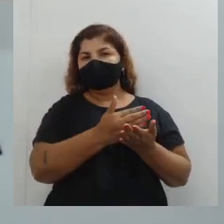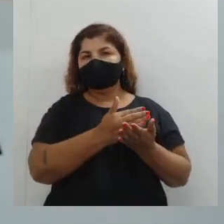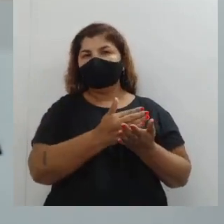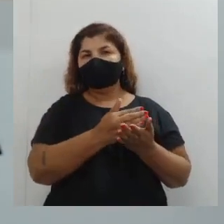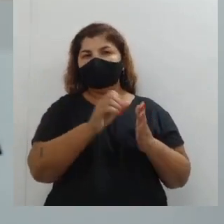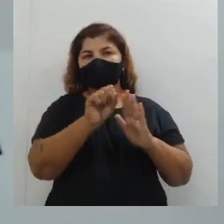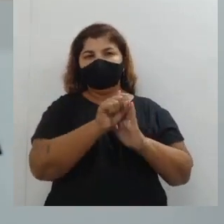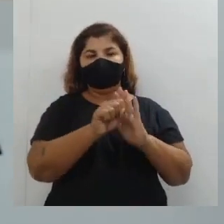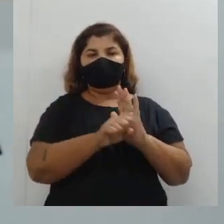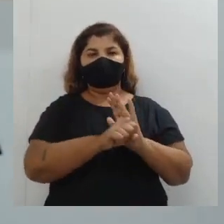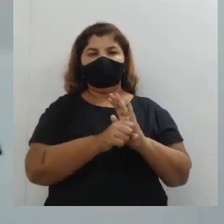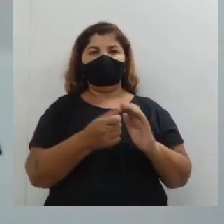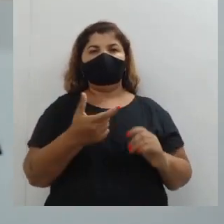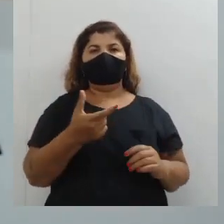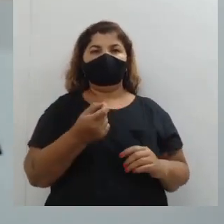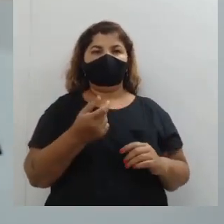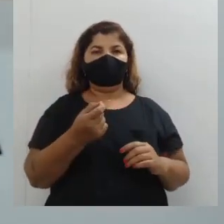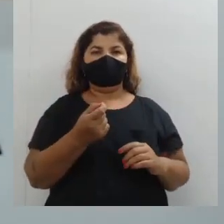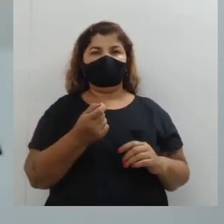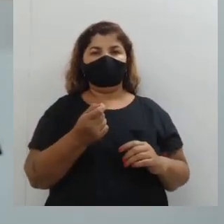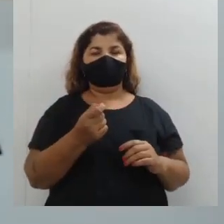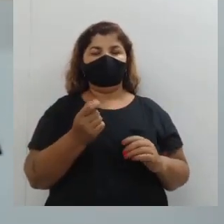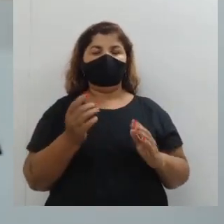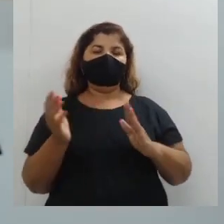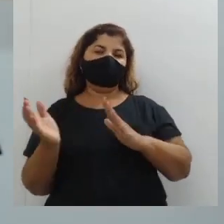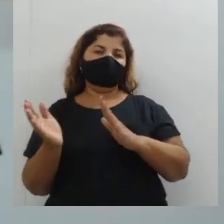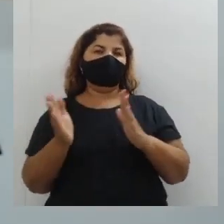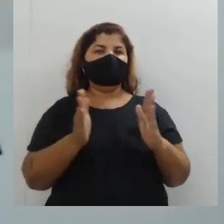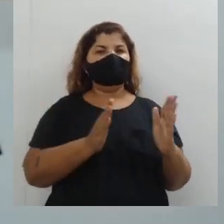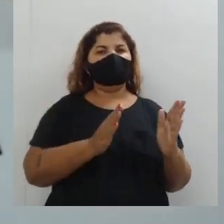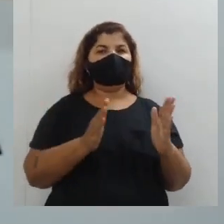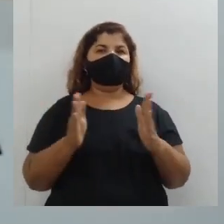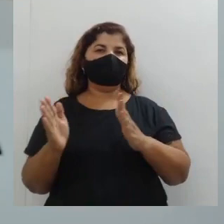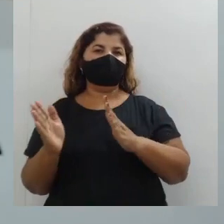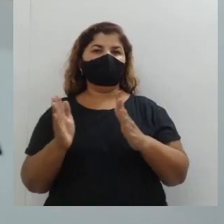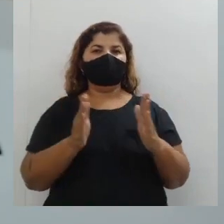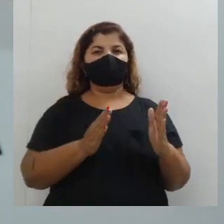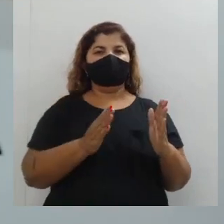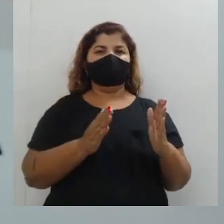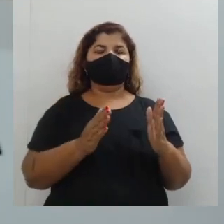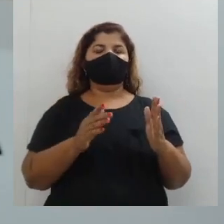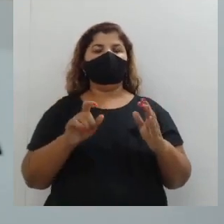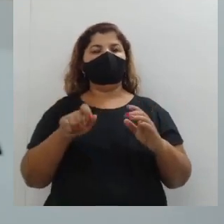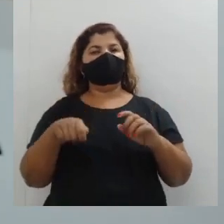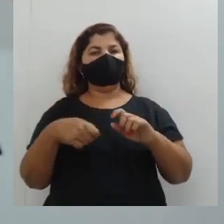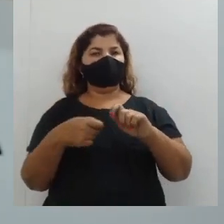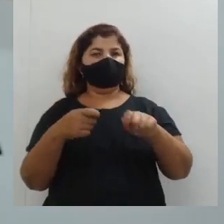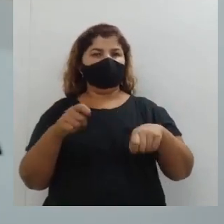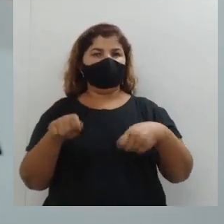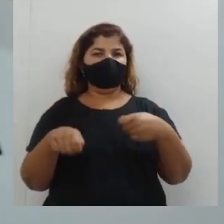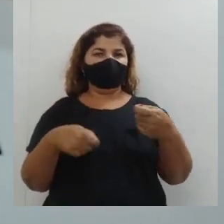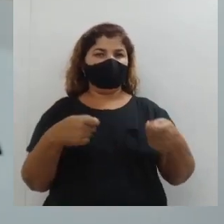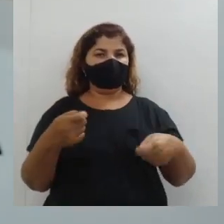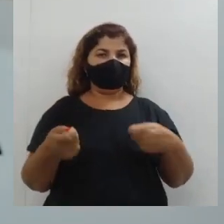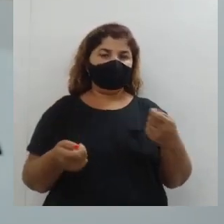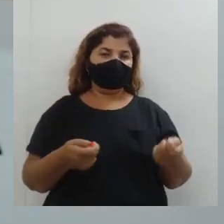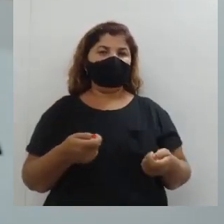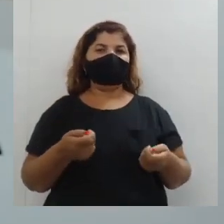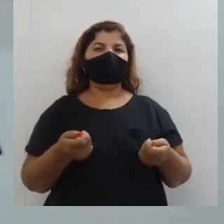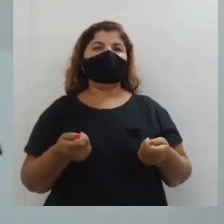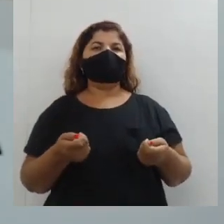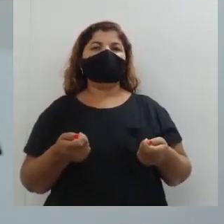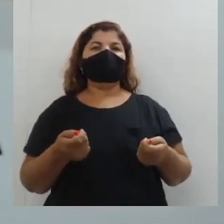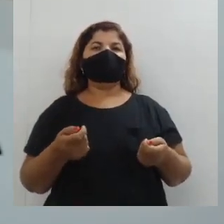começo do século XX, e transita com elementos ainda